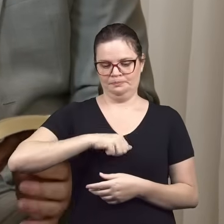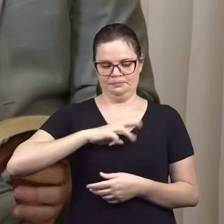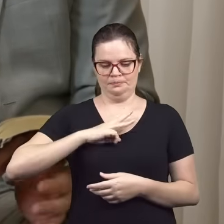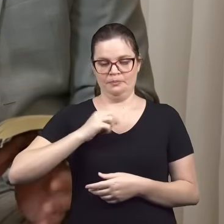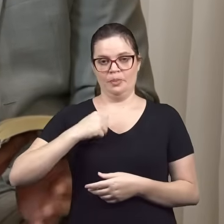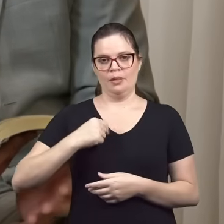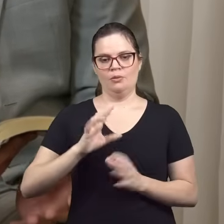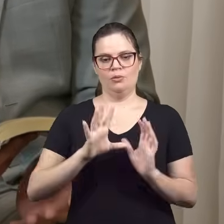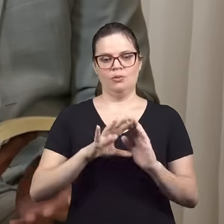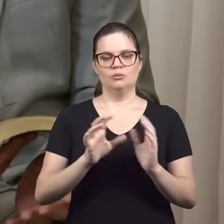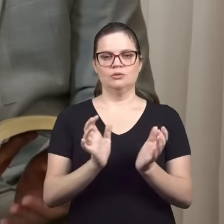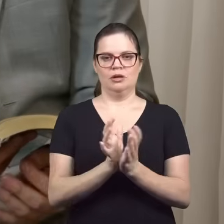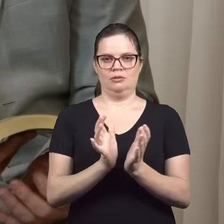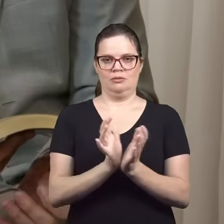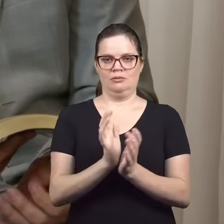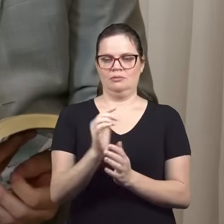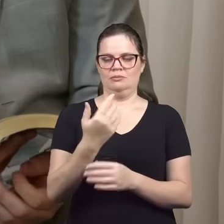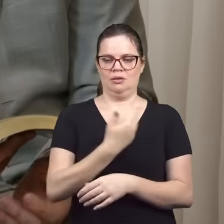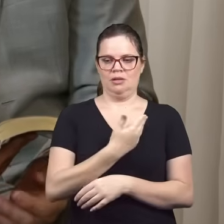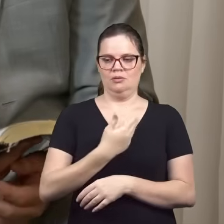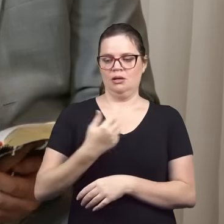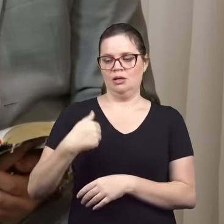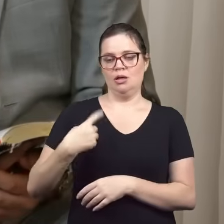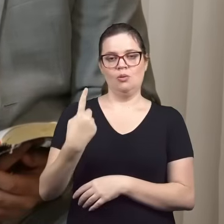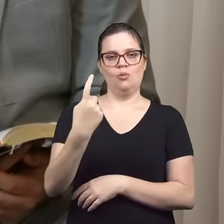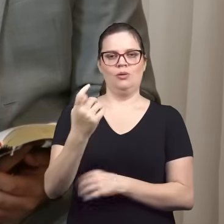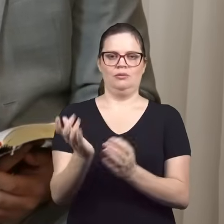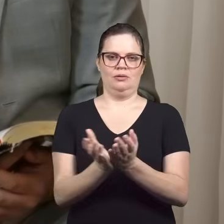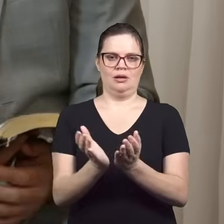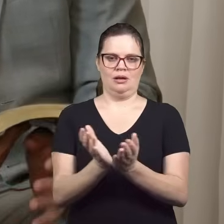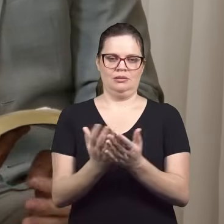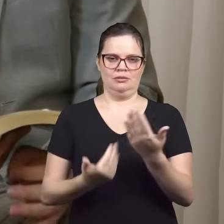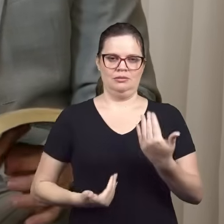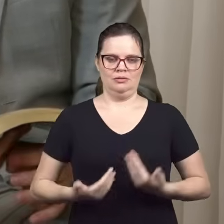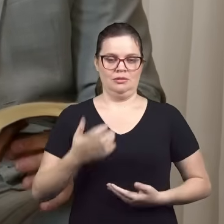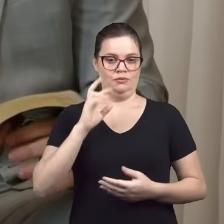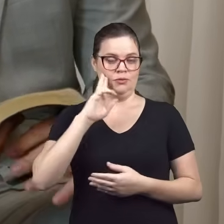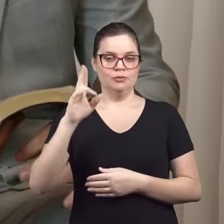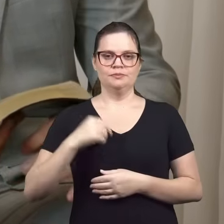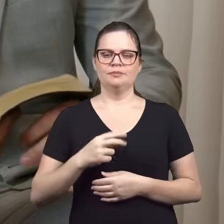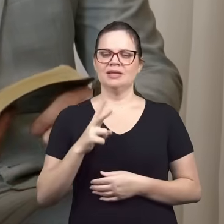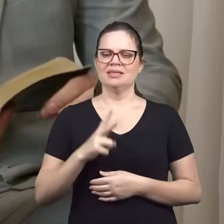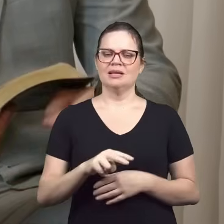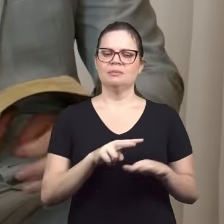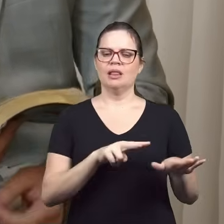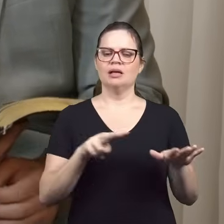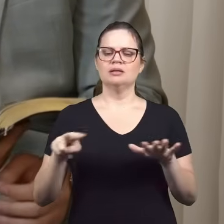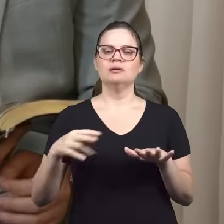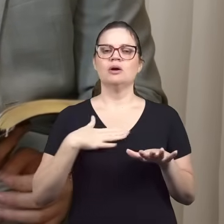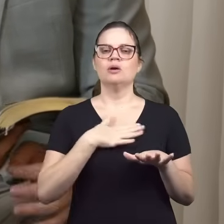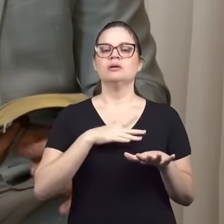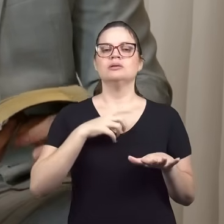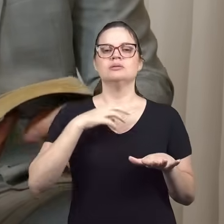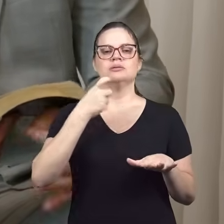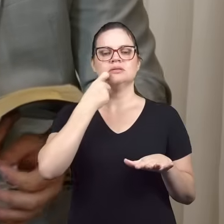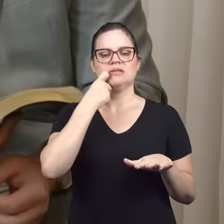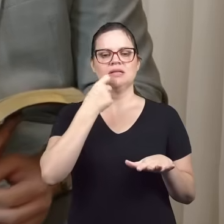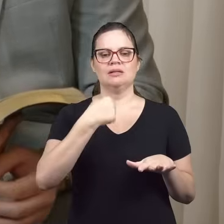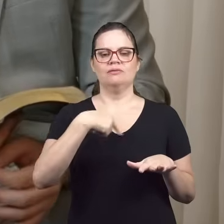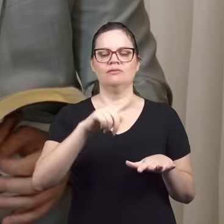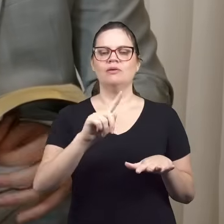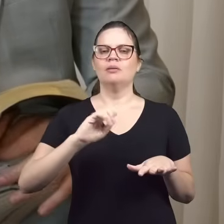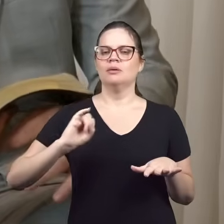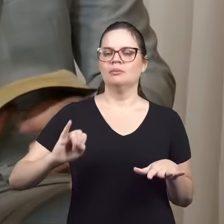eu era o único que era evangélico, que era cristão, que servia o Senhor. E toda semana eles gostavam de, na sexta-feira, eles saíam para fazer